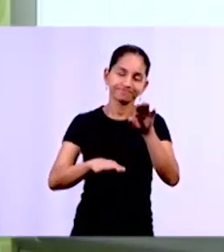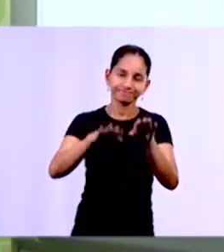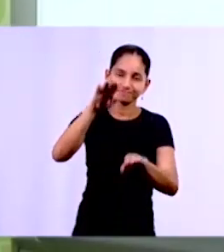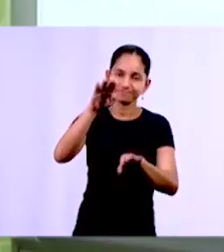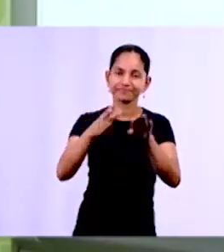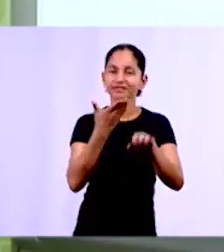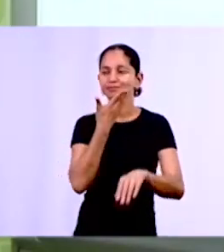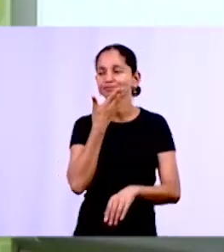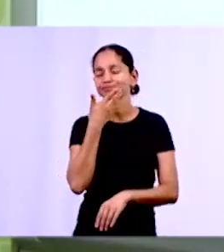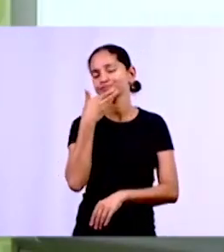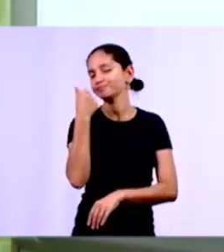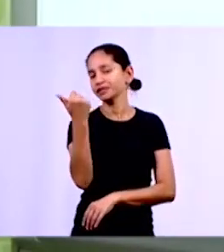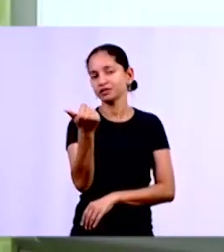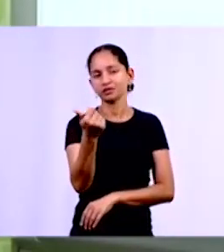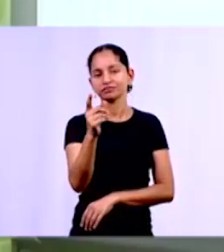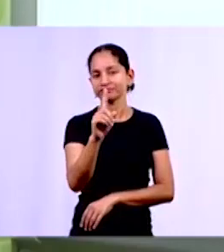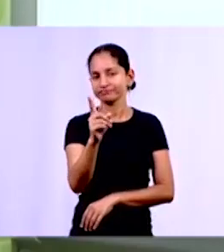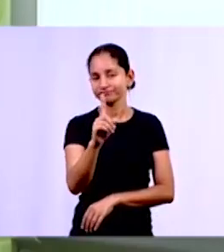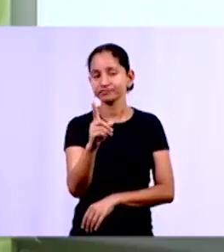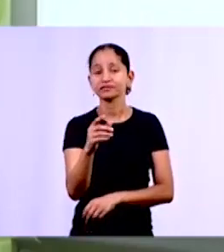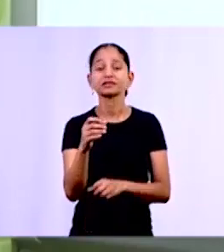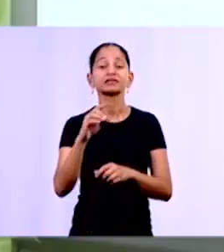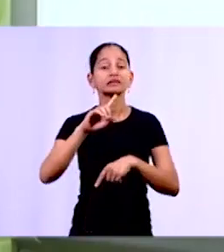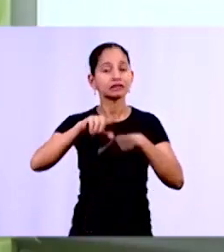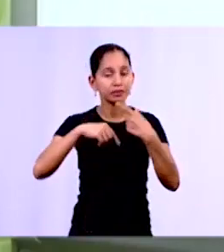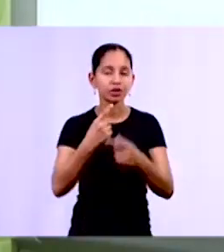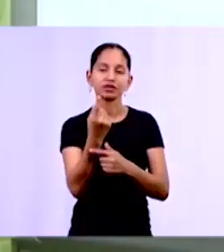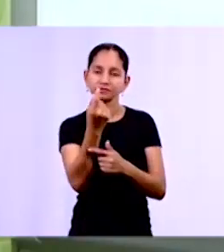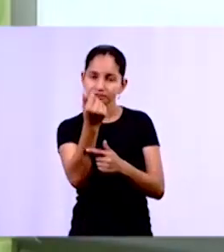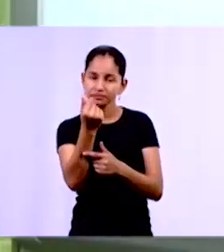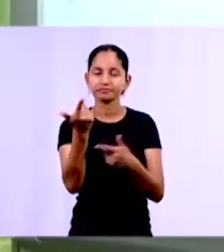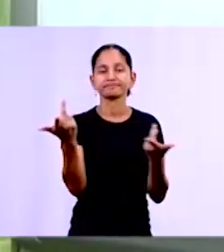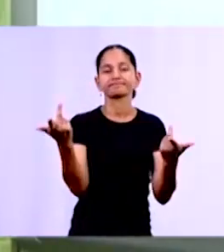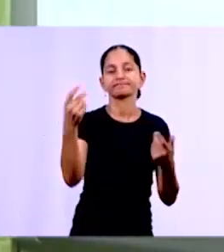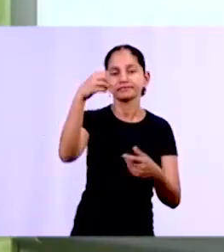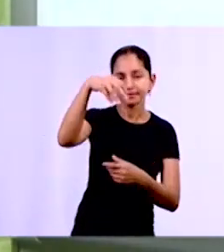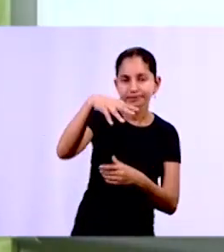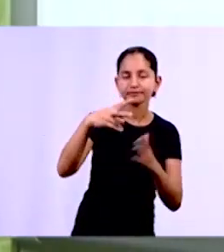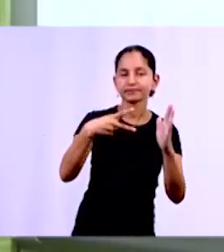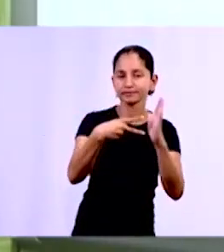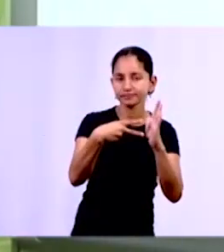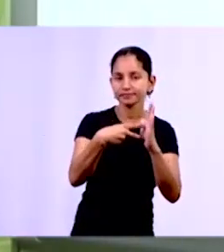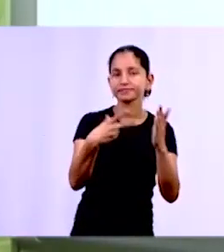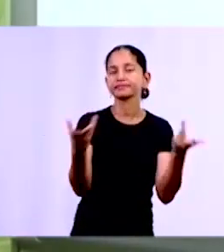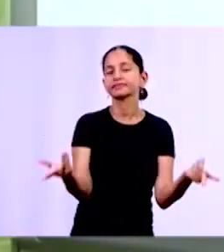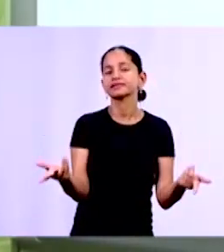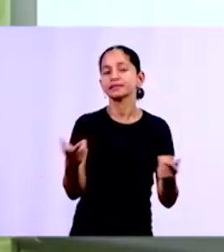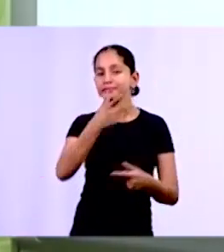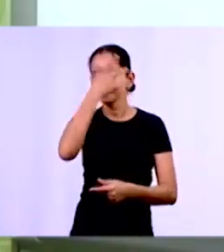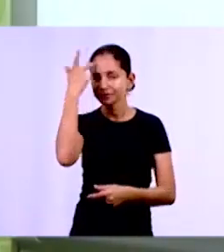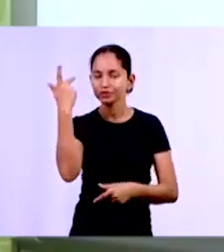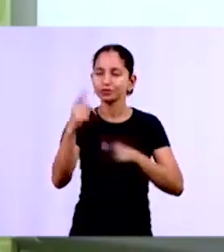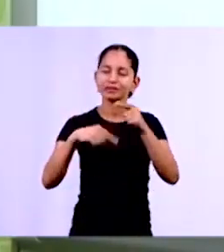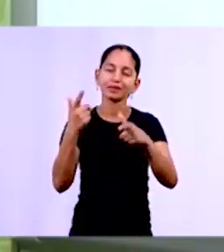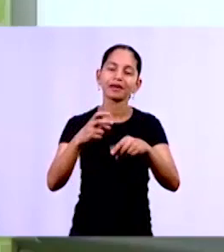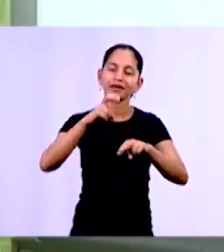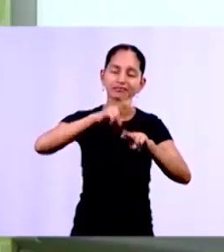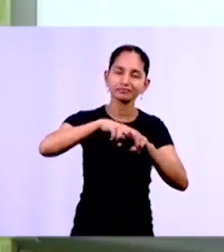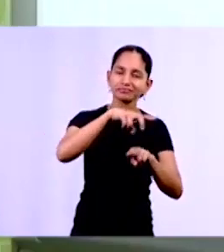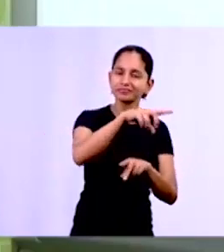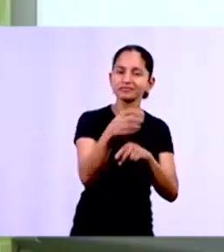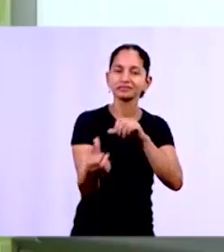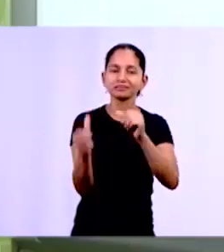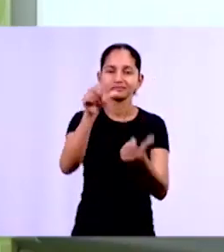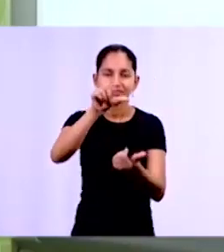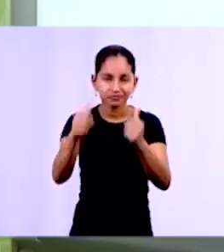não é a melhor solução, porque aquele computador gera custo, aquela comunicação gera custo. Alguém que para manter aquele computador tem que ter aquele analista para